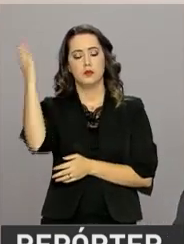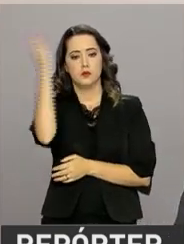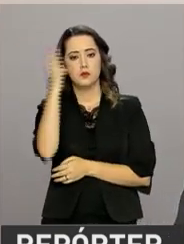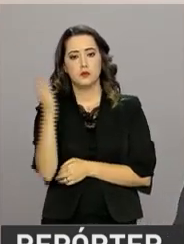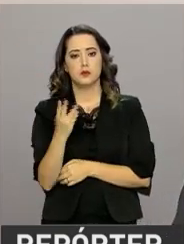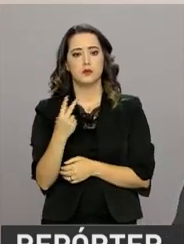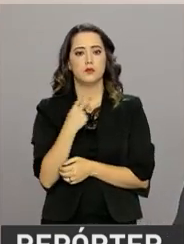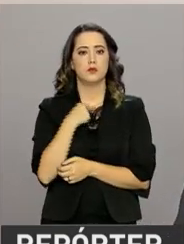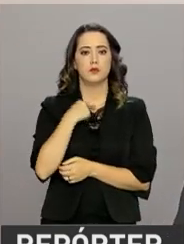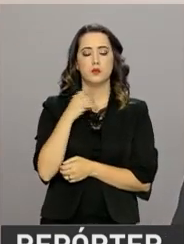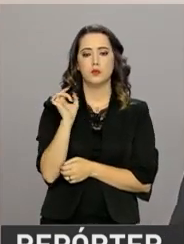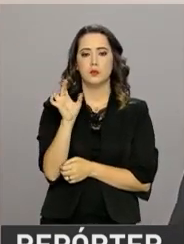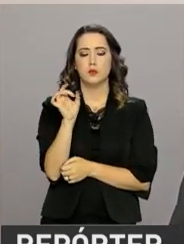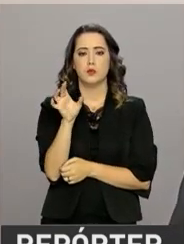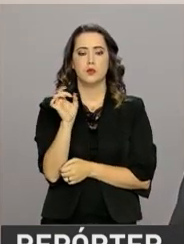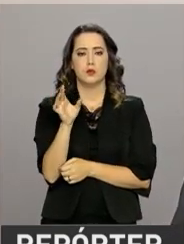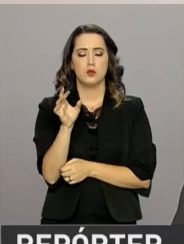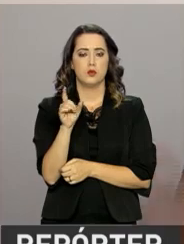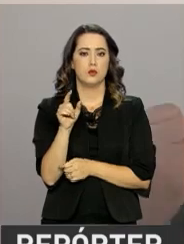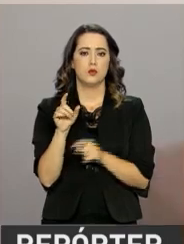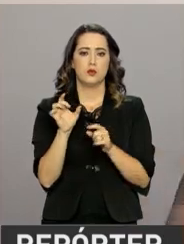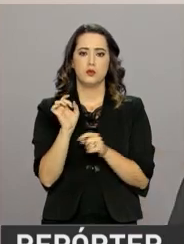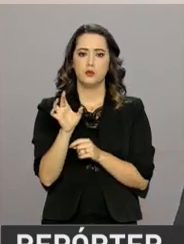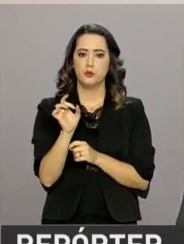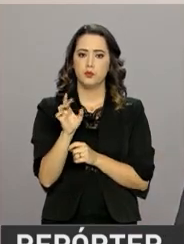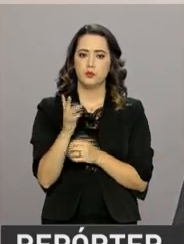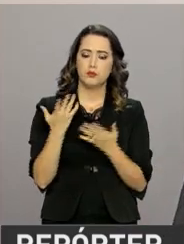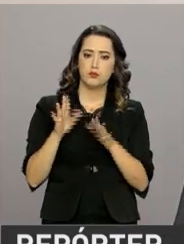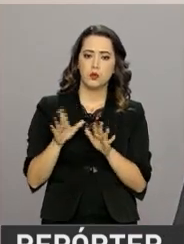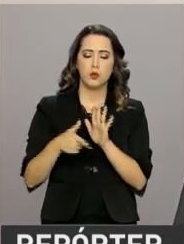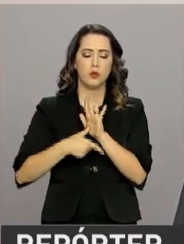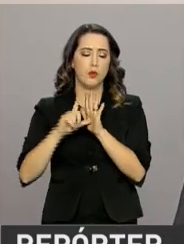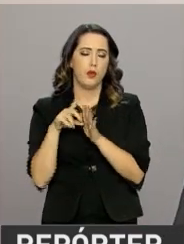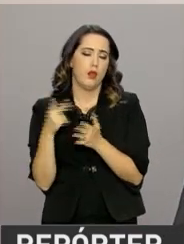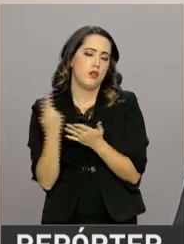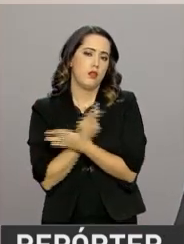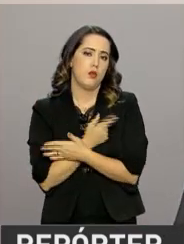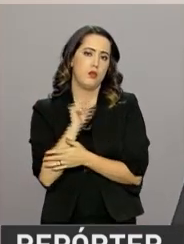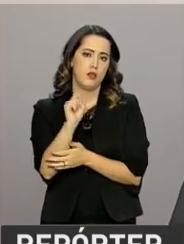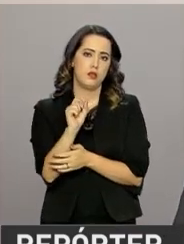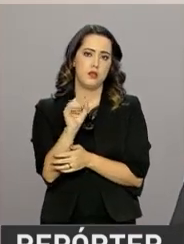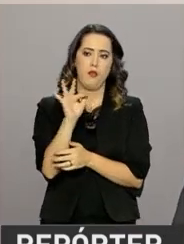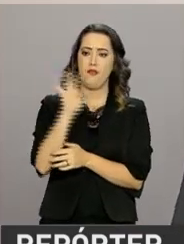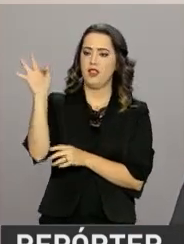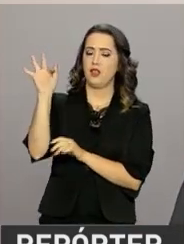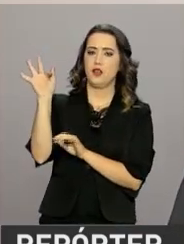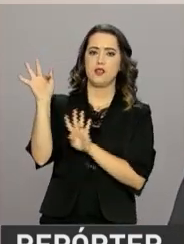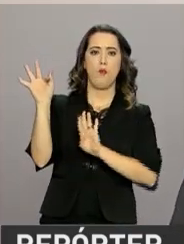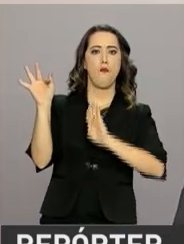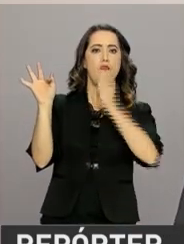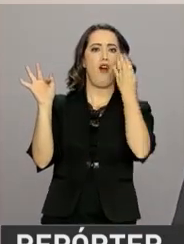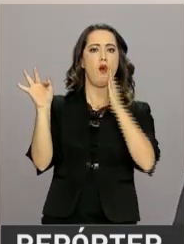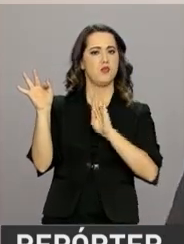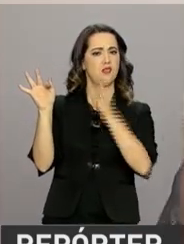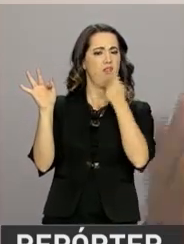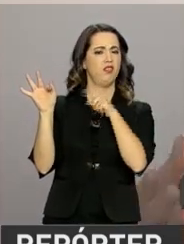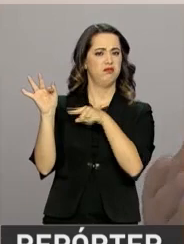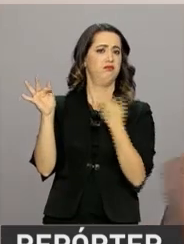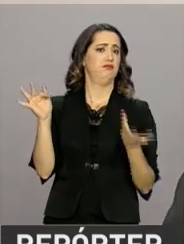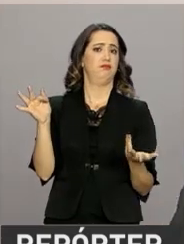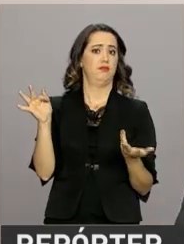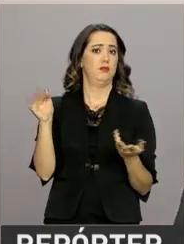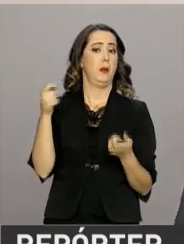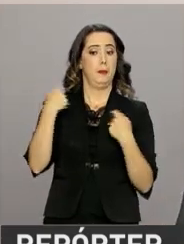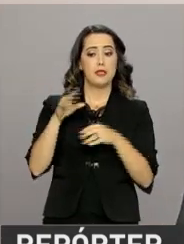dizer não fazer apenas o que até pouco tempo se fazer uma espécie de federação de fachada nós temos que prestigiar